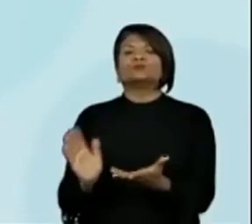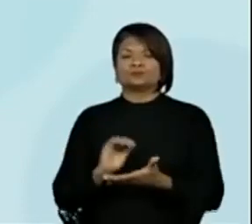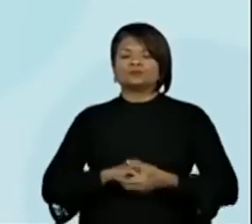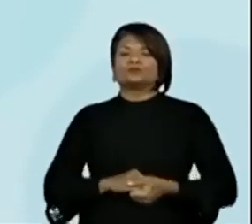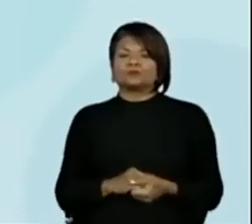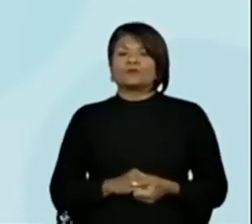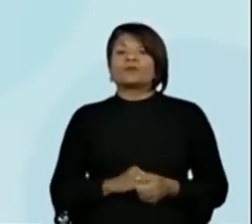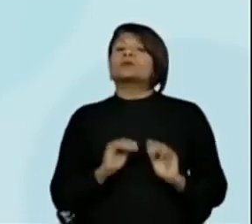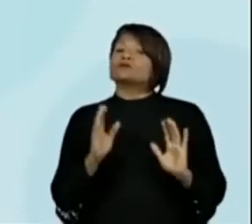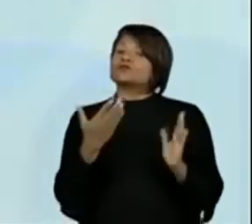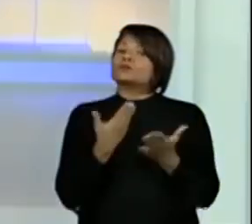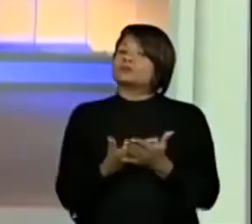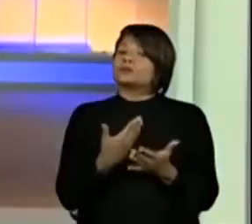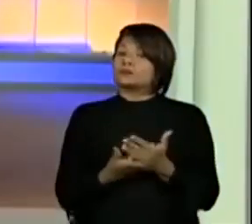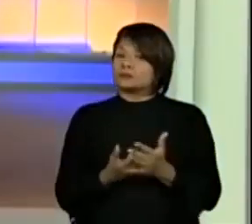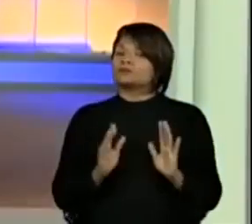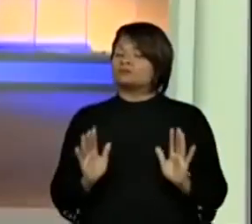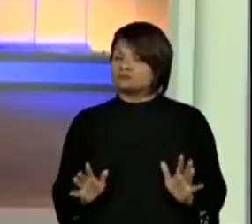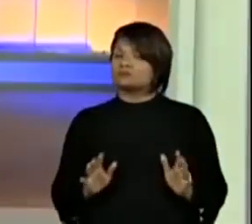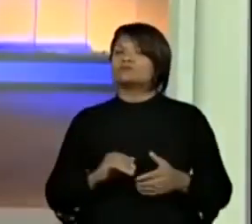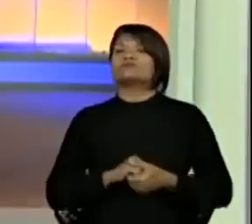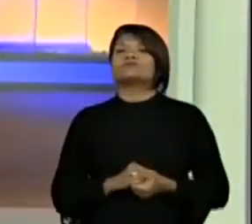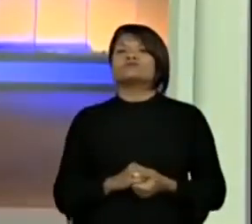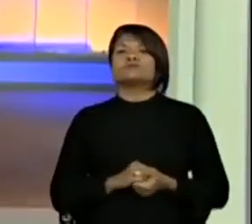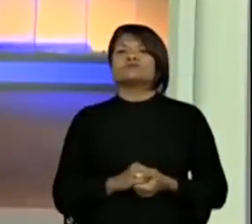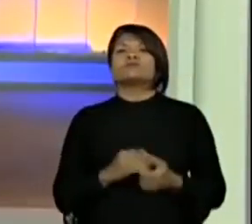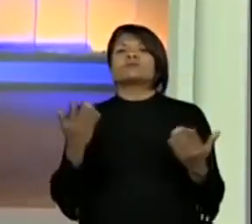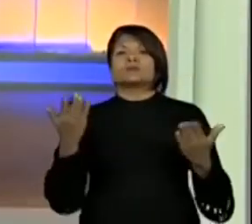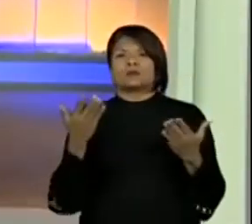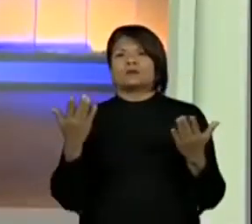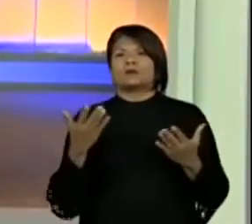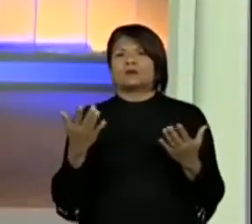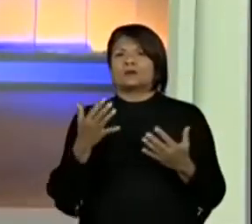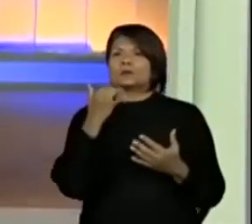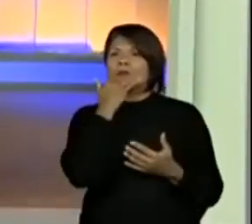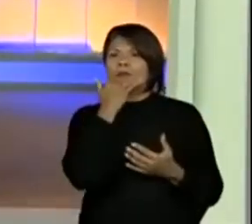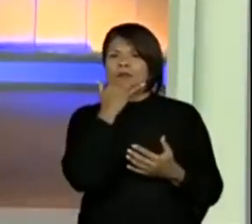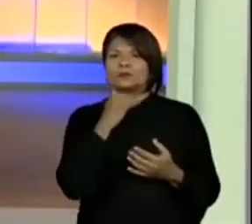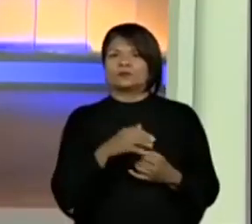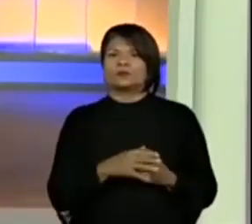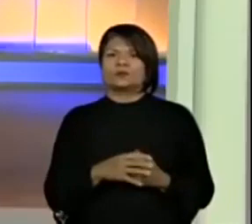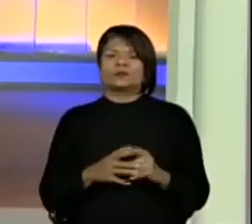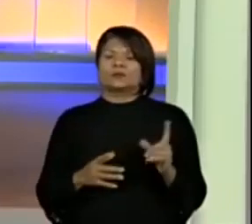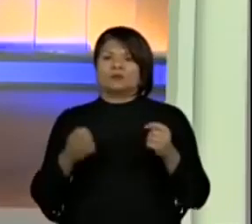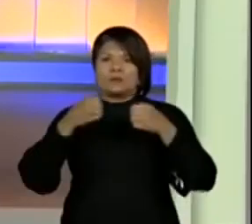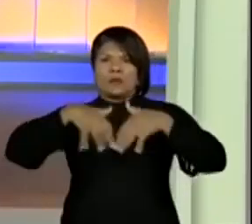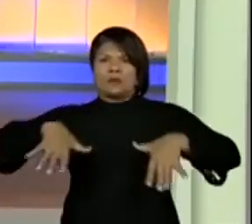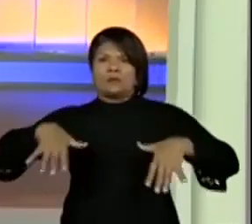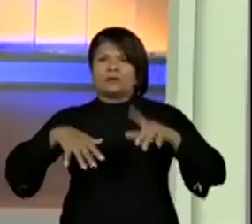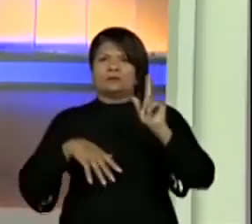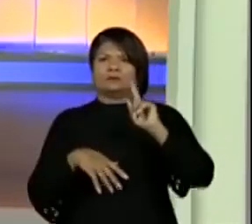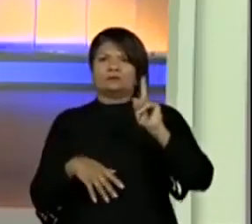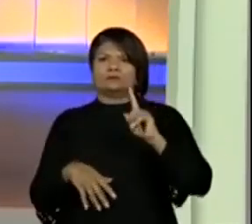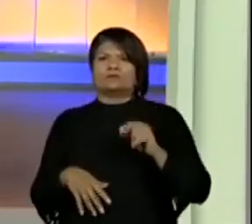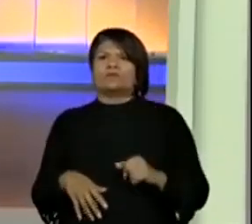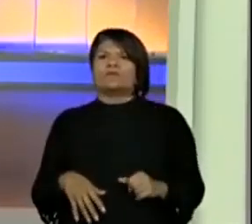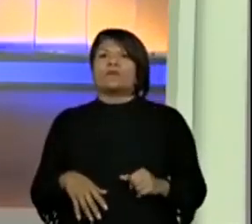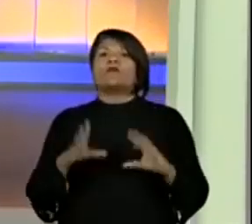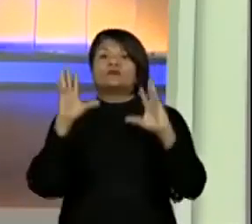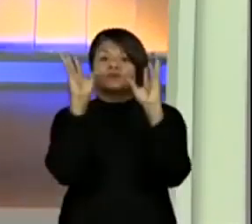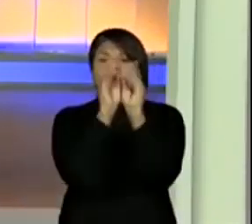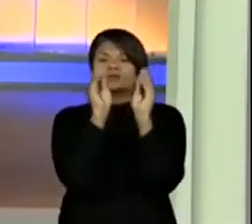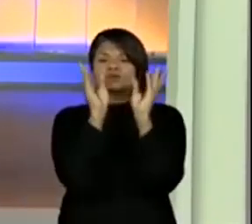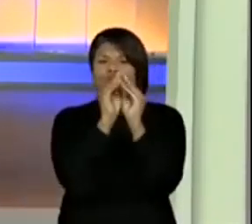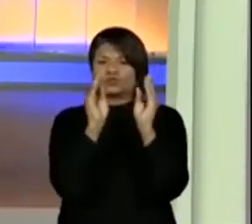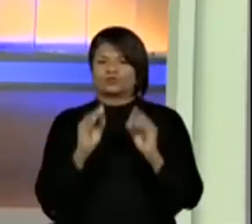o estudo disso, tudo bem? Vamos para o mapa mental? Perdão, aqui nós não fizemos mapa mental, vamos lá. Aqui a gente fez um